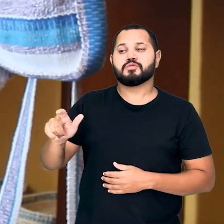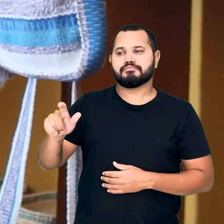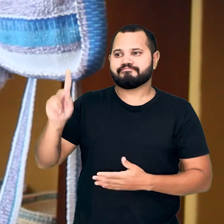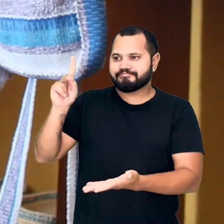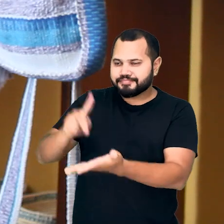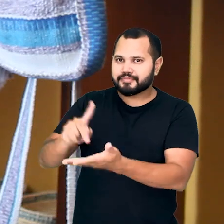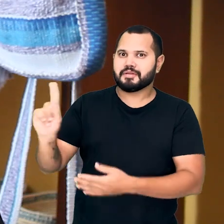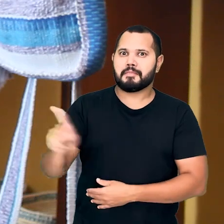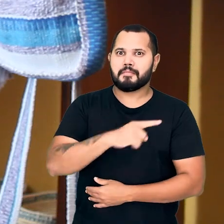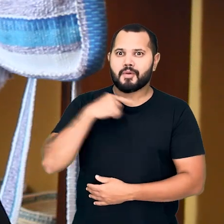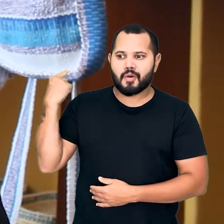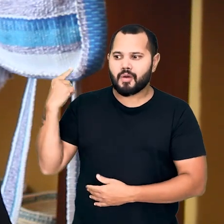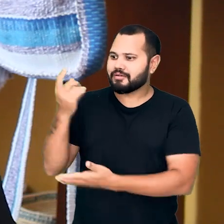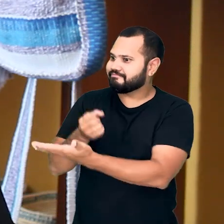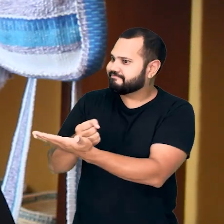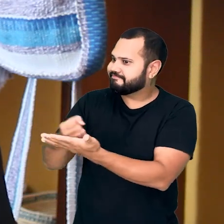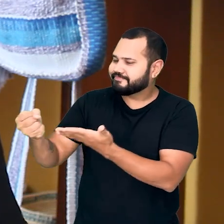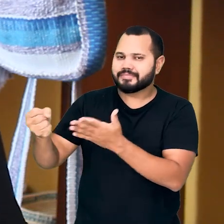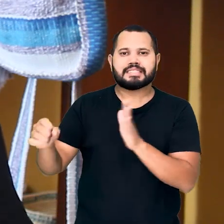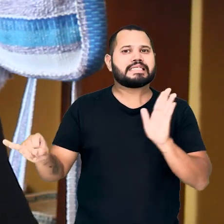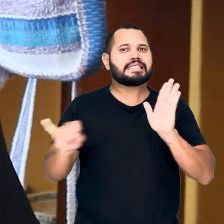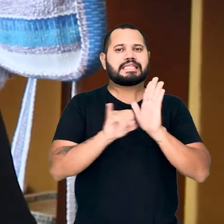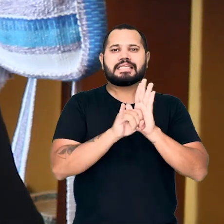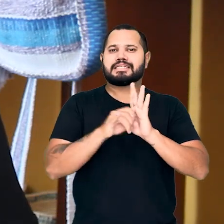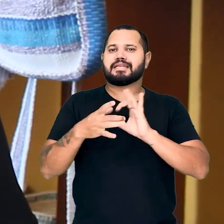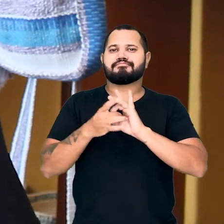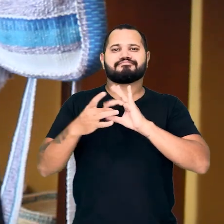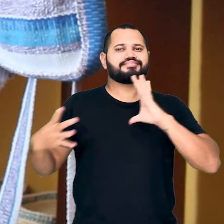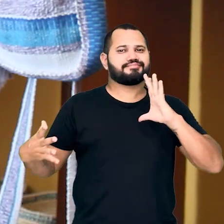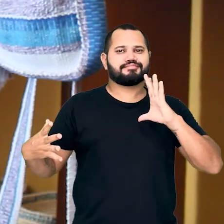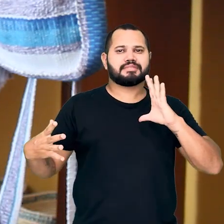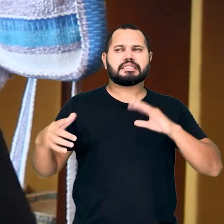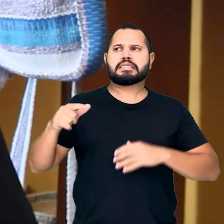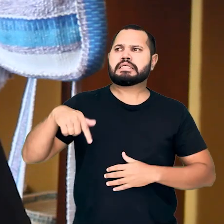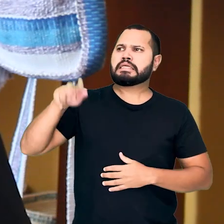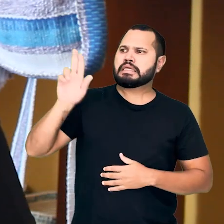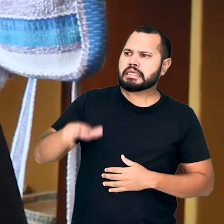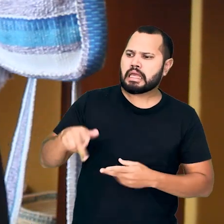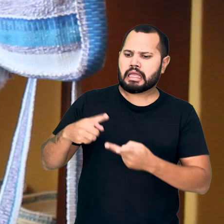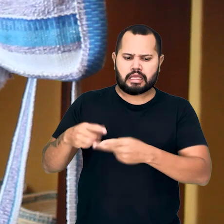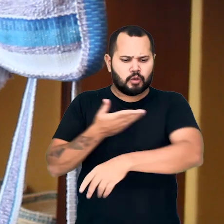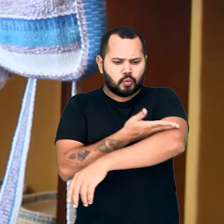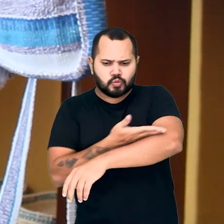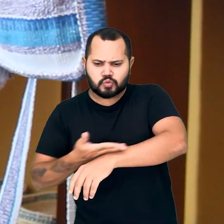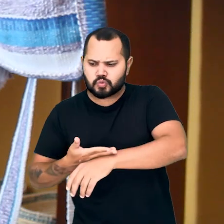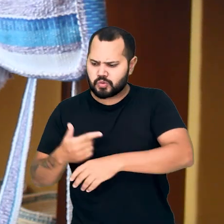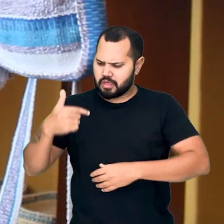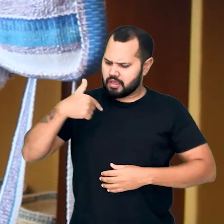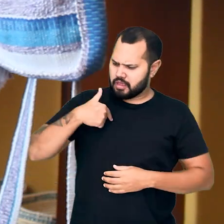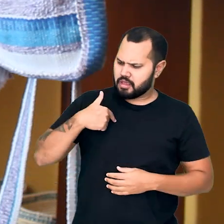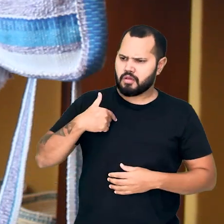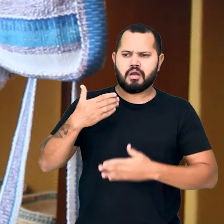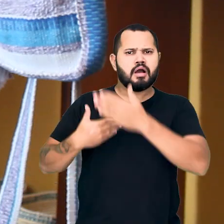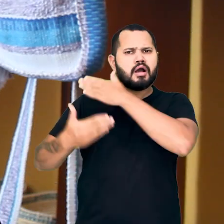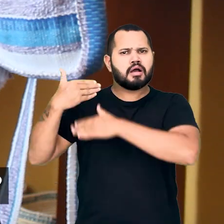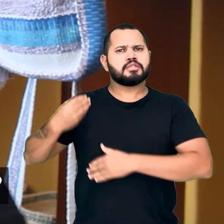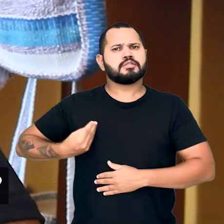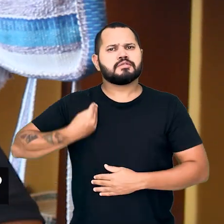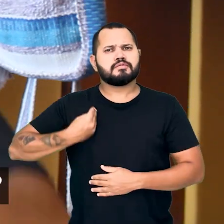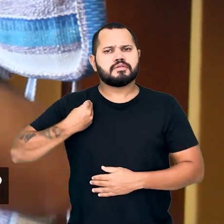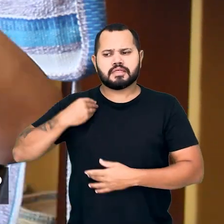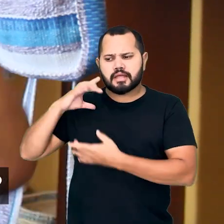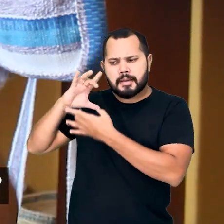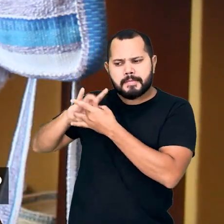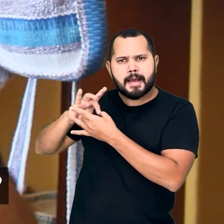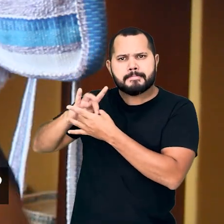pessoa morre, aí você perde totalmente a sua identidade. Quem era você? como era seu costume, como era sua vida,